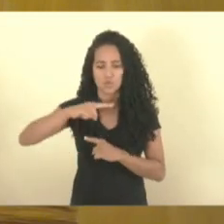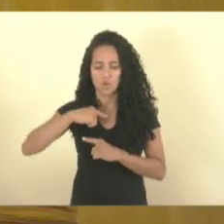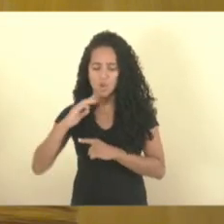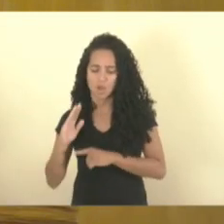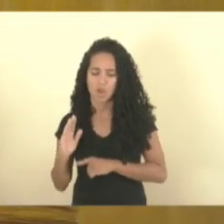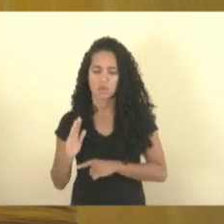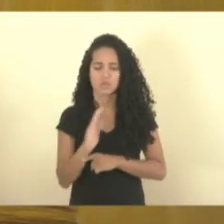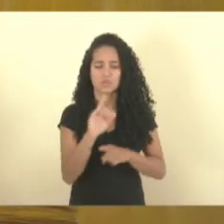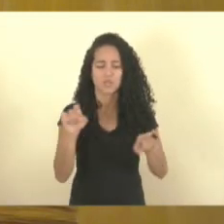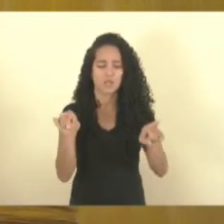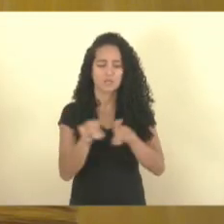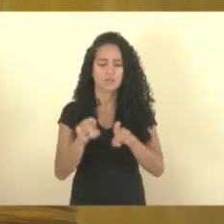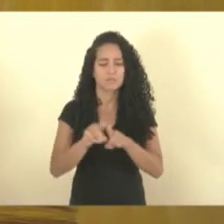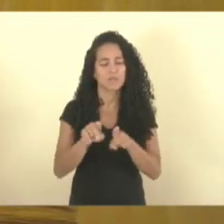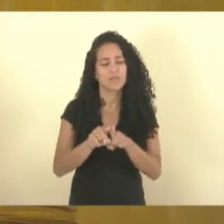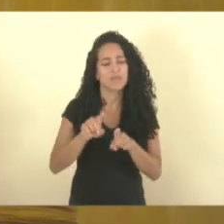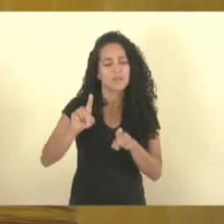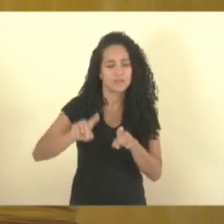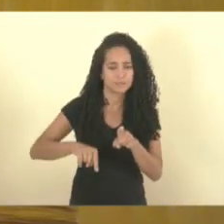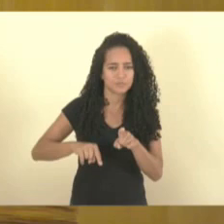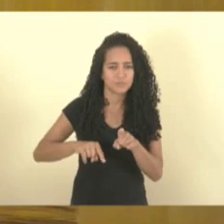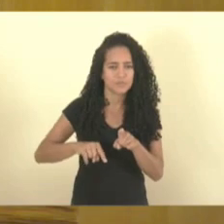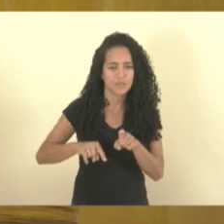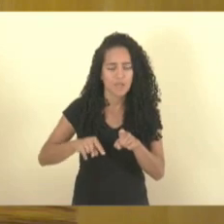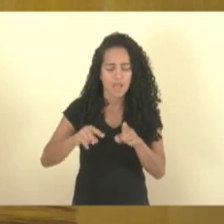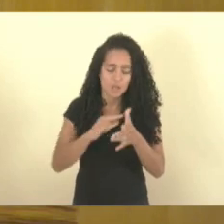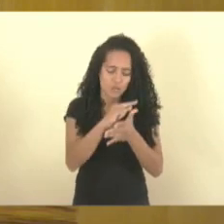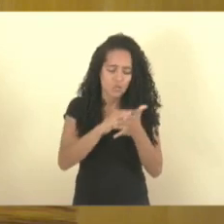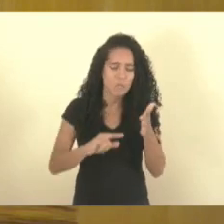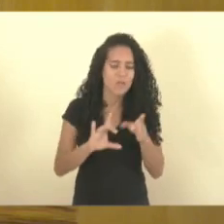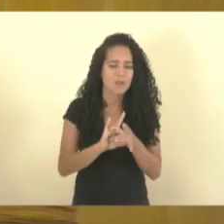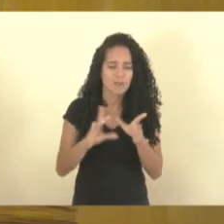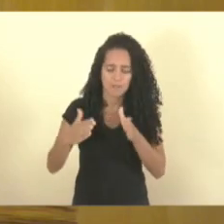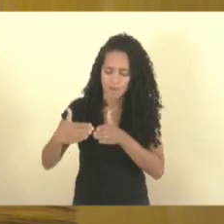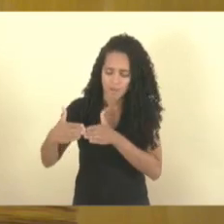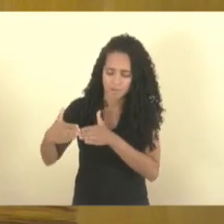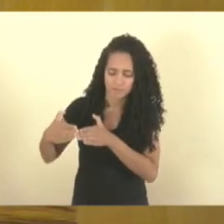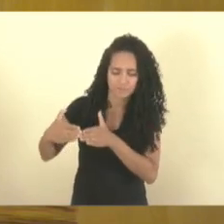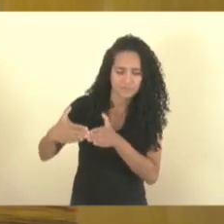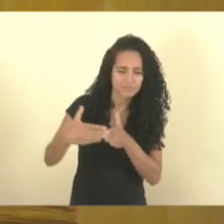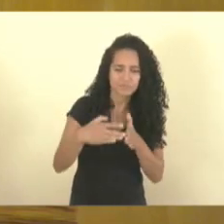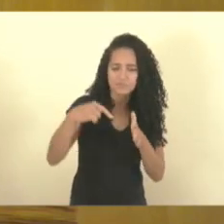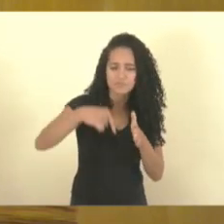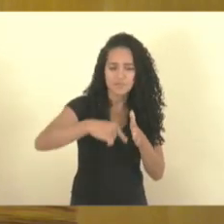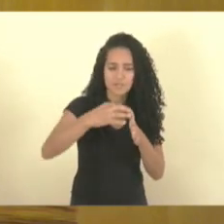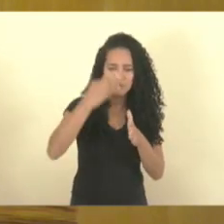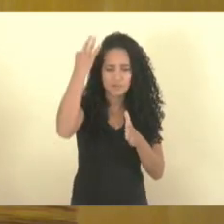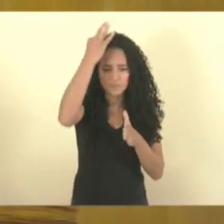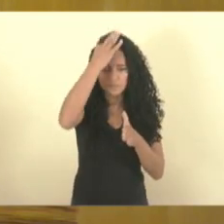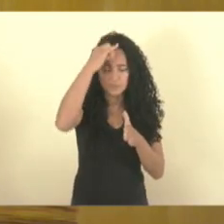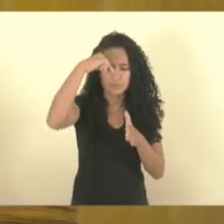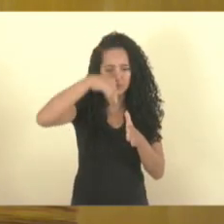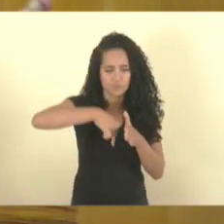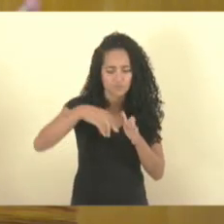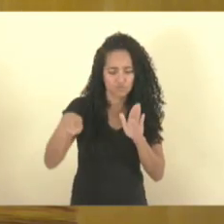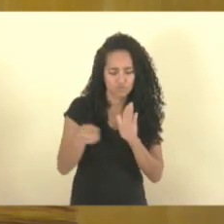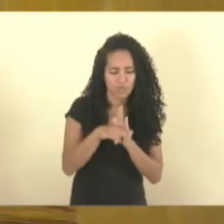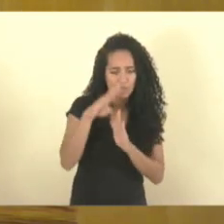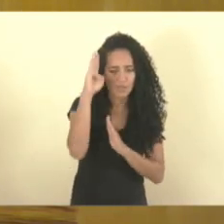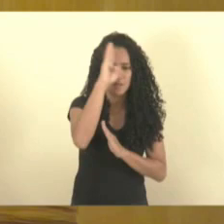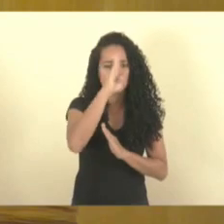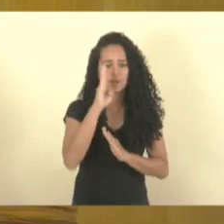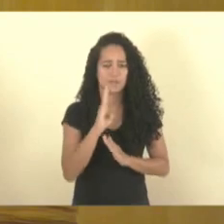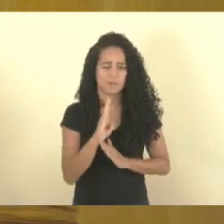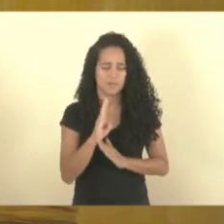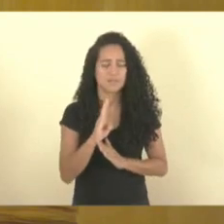na liberação aqui nos portos capixabas, assim que essa mercadoria chegar ao Brasil através